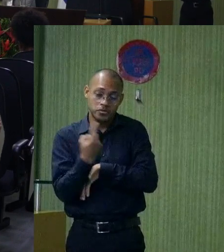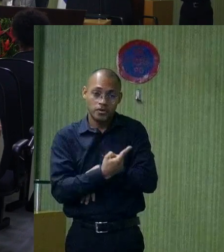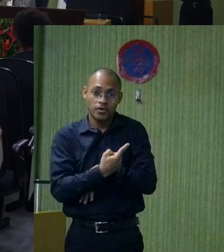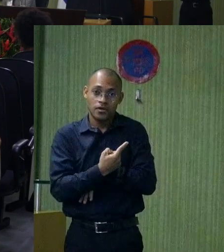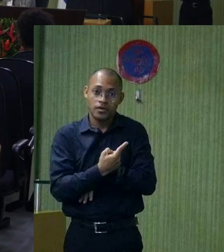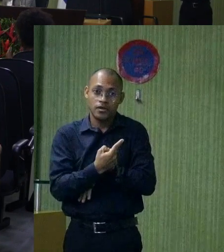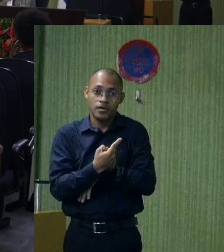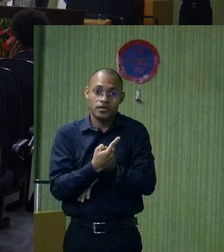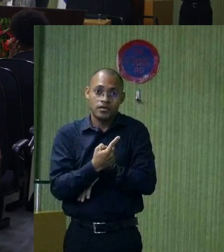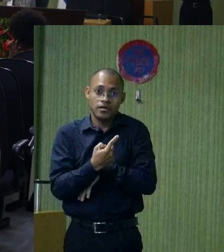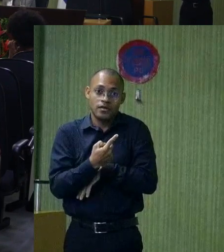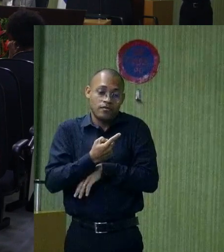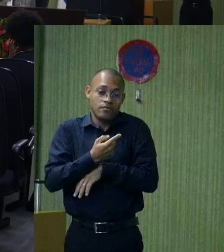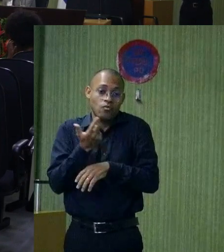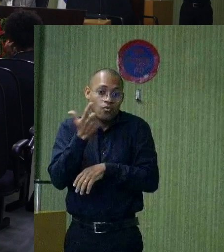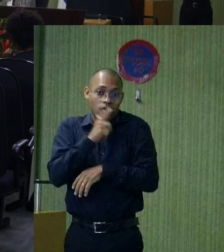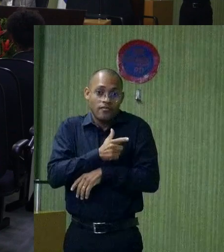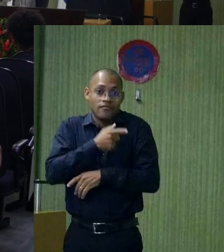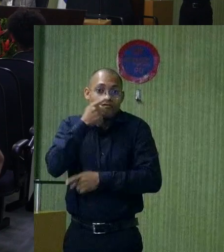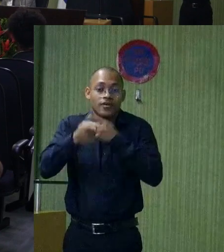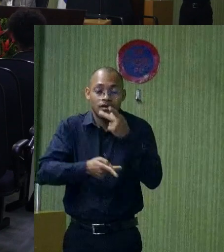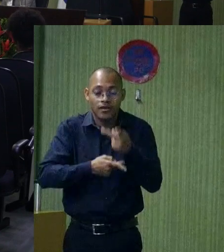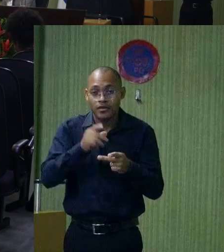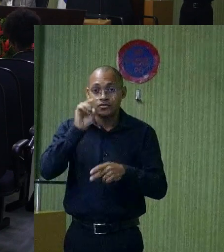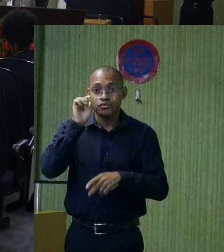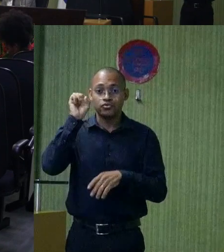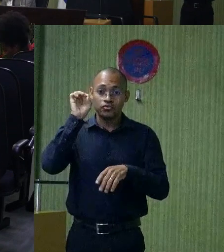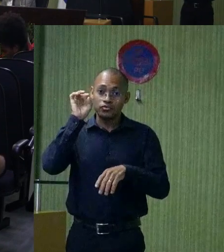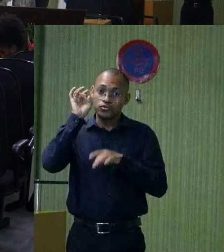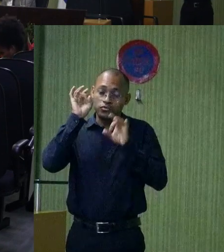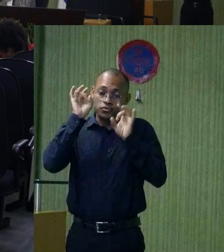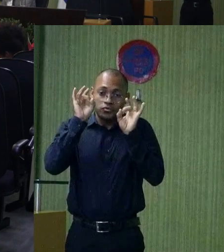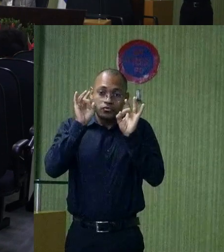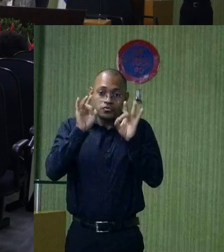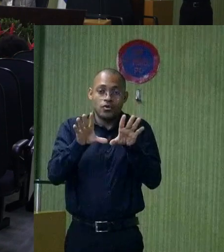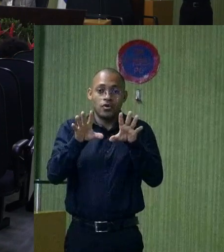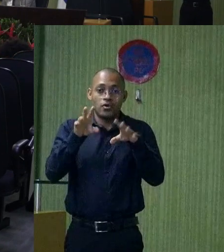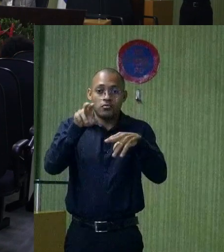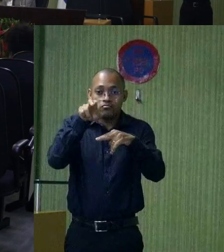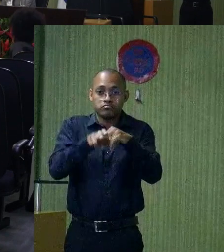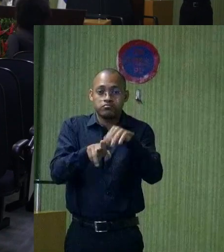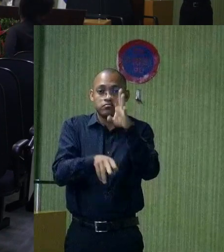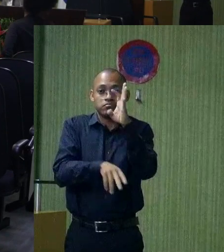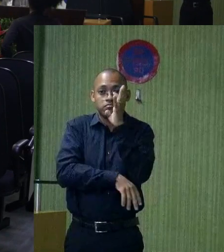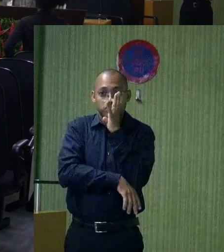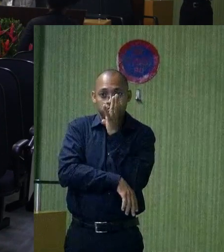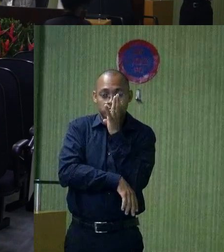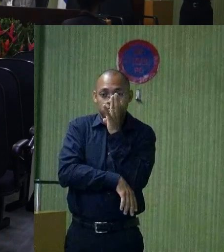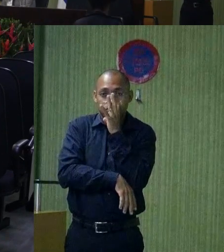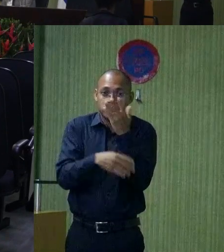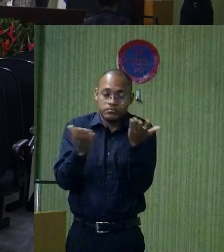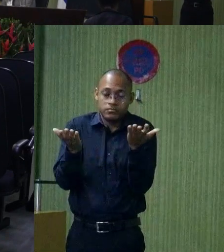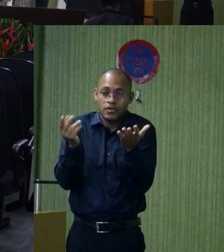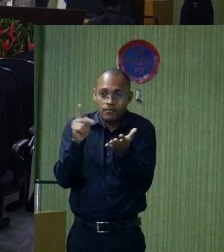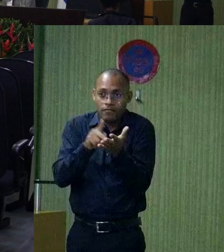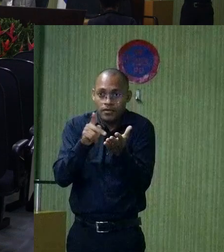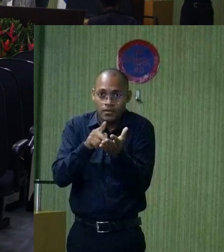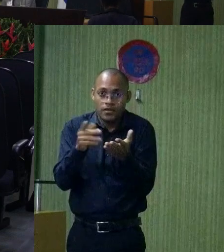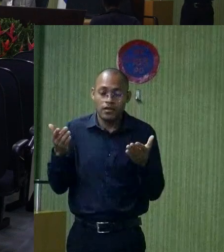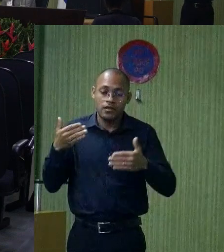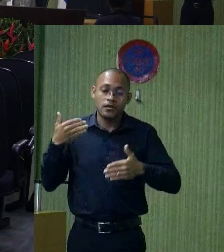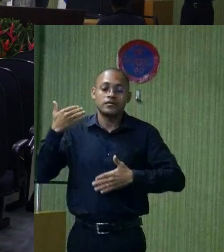não ter voz lá iríamos só ficar como ouvintes e acabou no final nos últimos